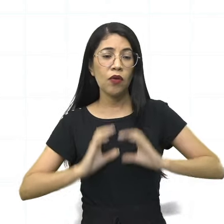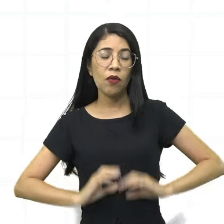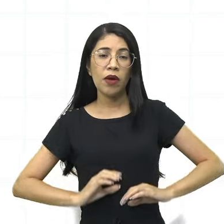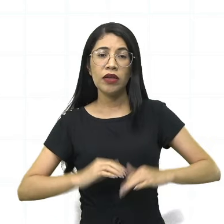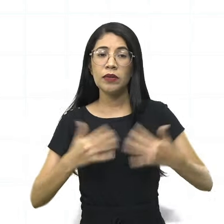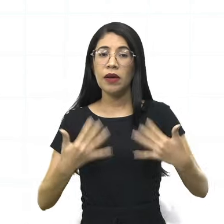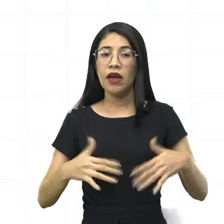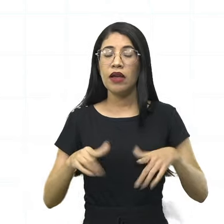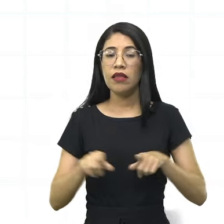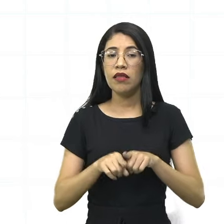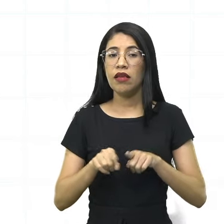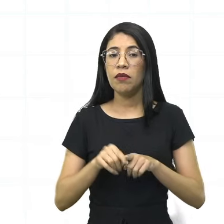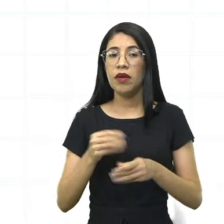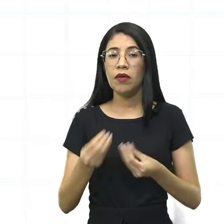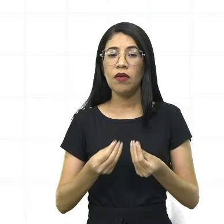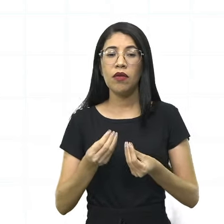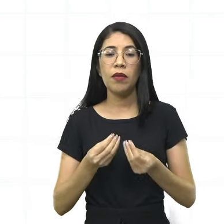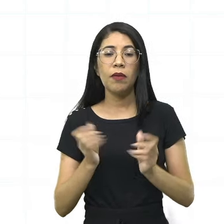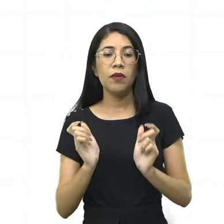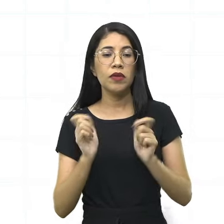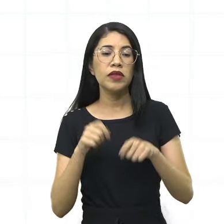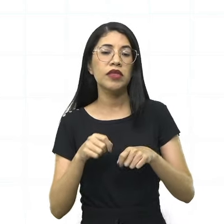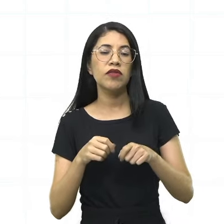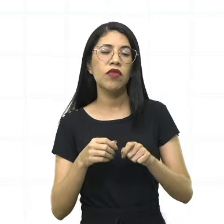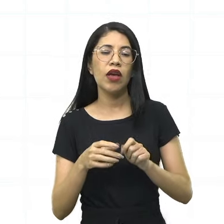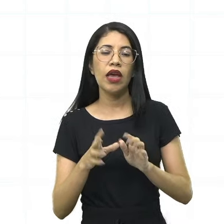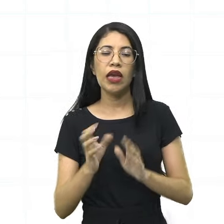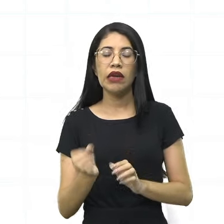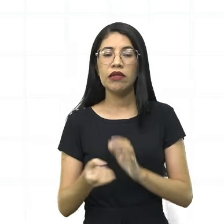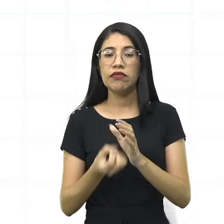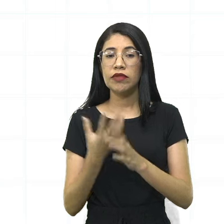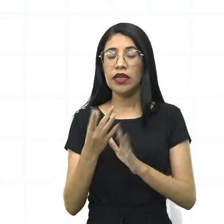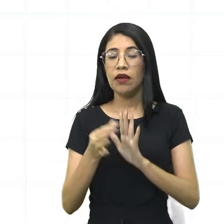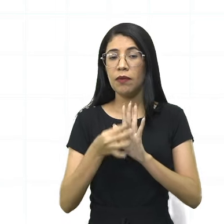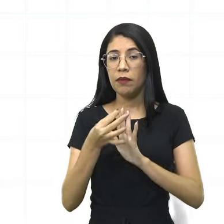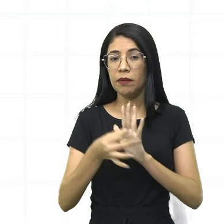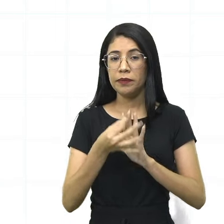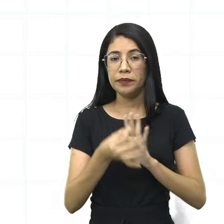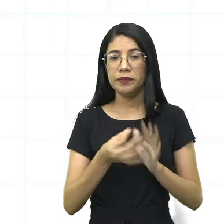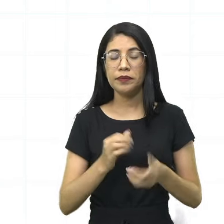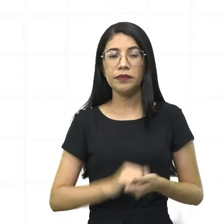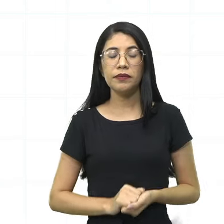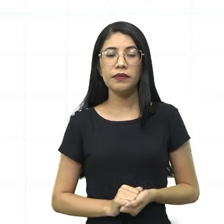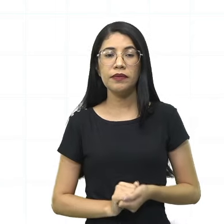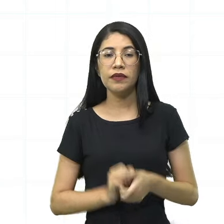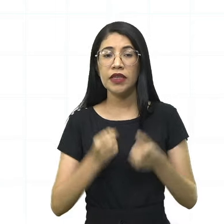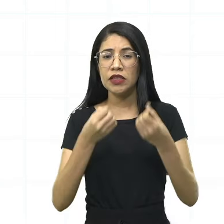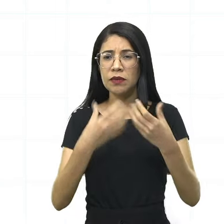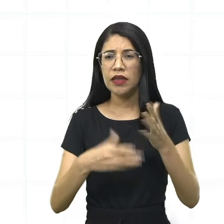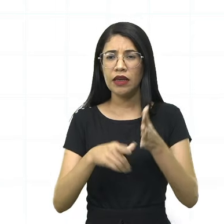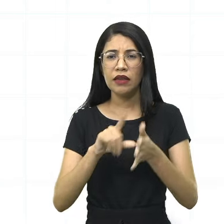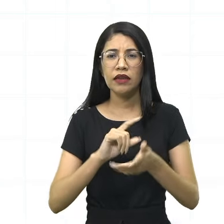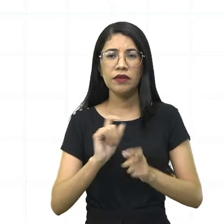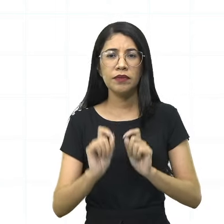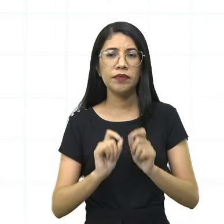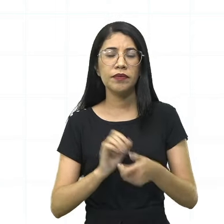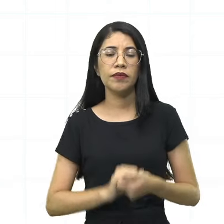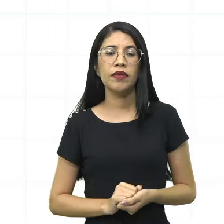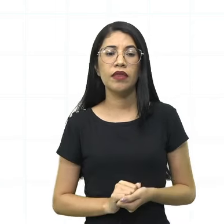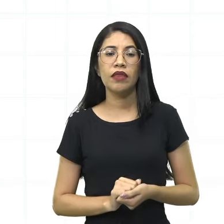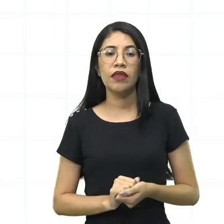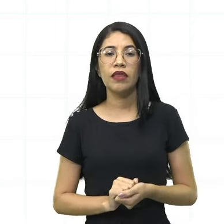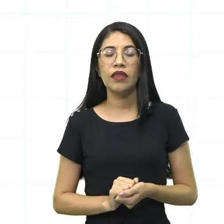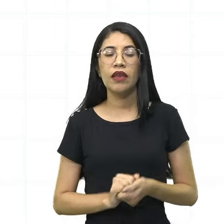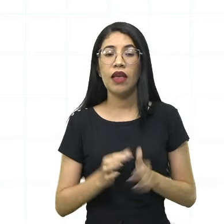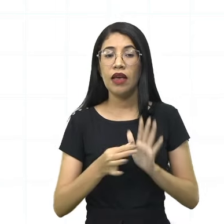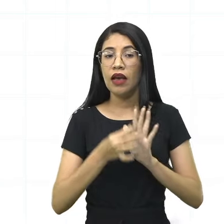ou estilizados para a realização de uma crítica, né? Foi aquilo que eu falei para vocês. A crítica, então, aí